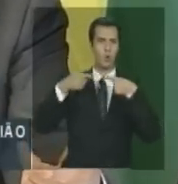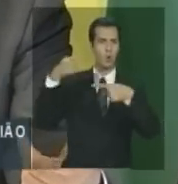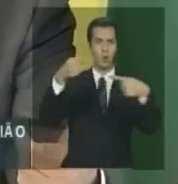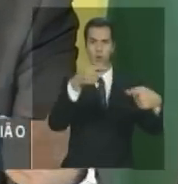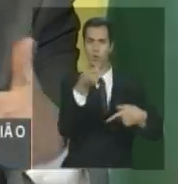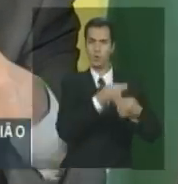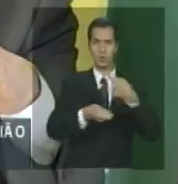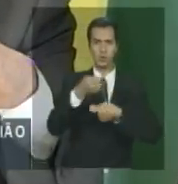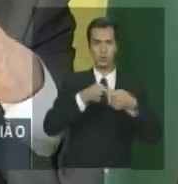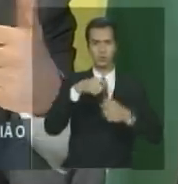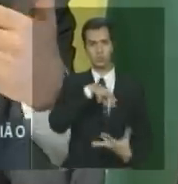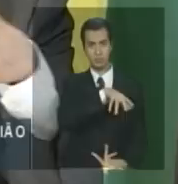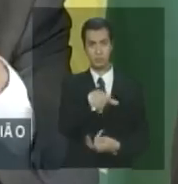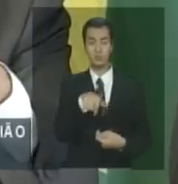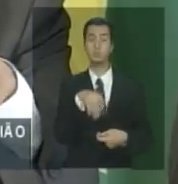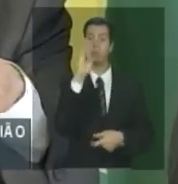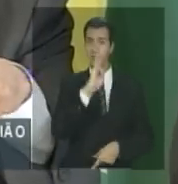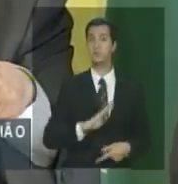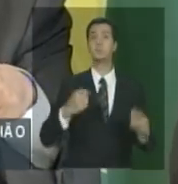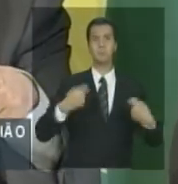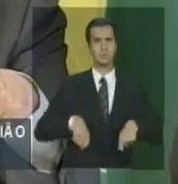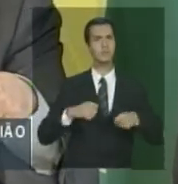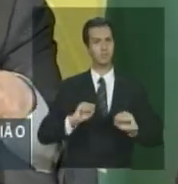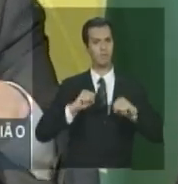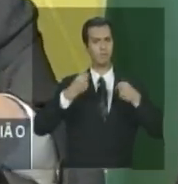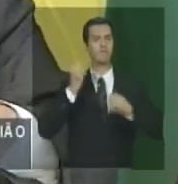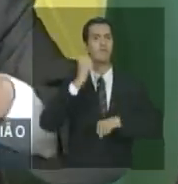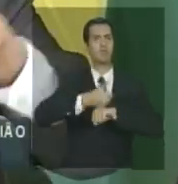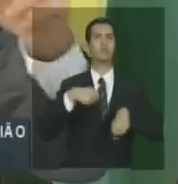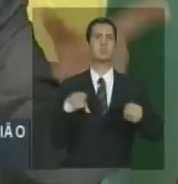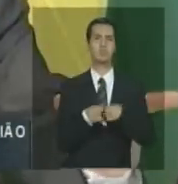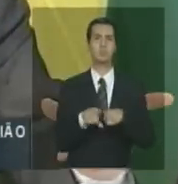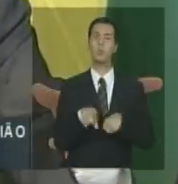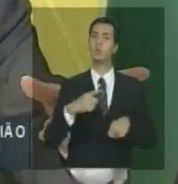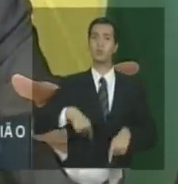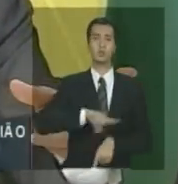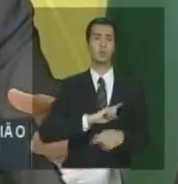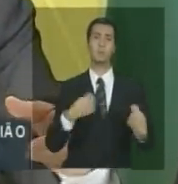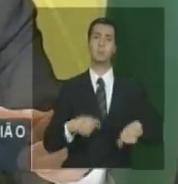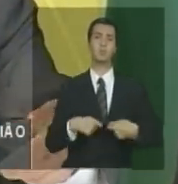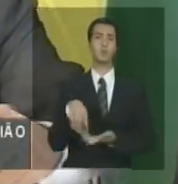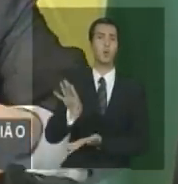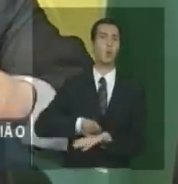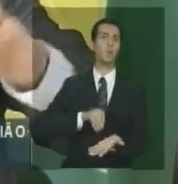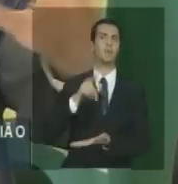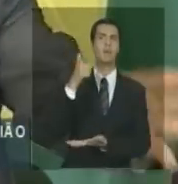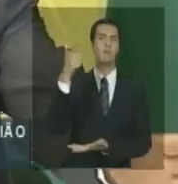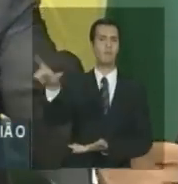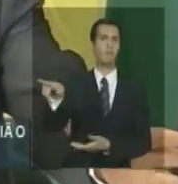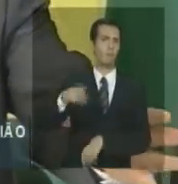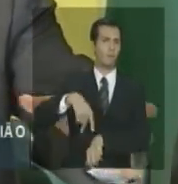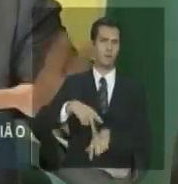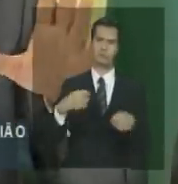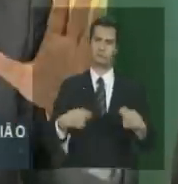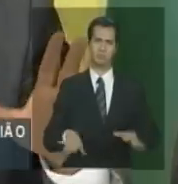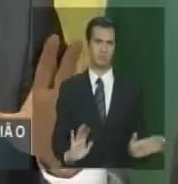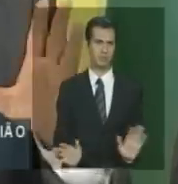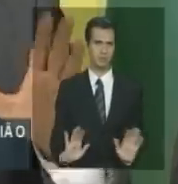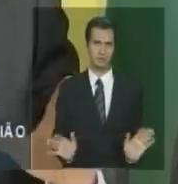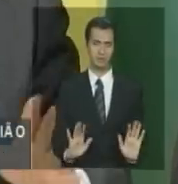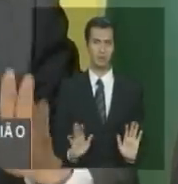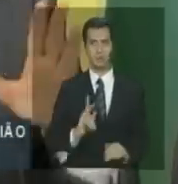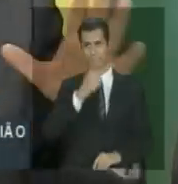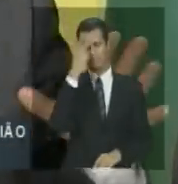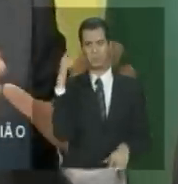ser competitivo, porém, a nossa maneira, não copiando os instrumentos que eles estão fazendo lá. Não é fazendo o